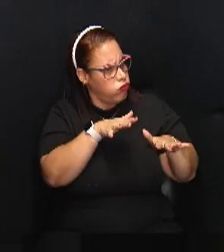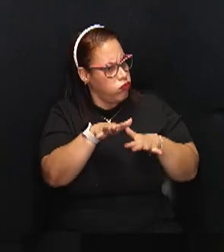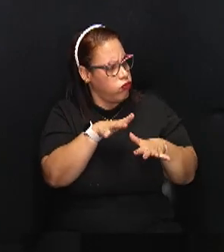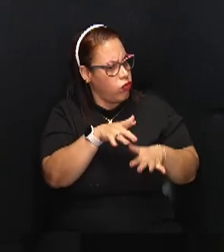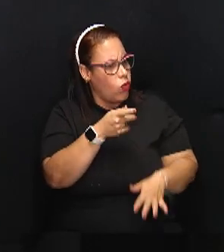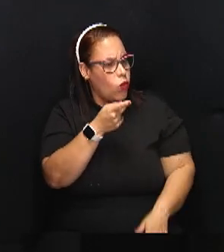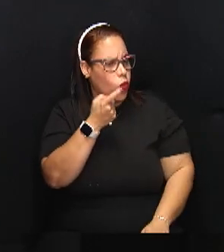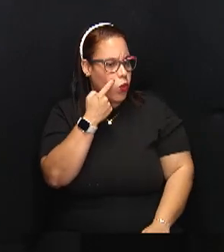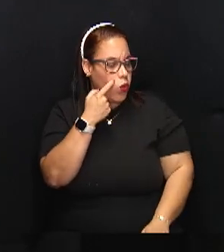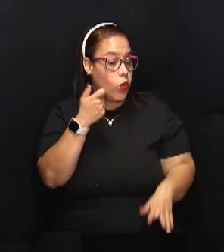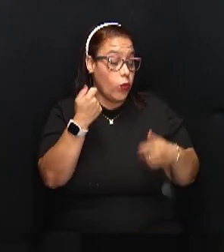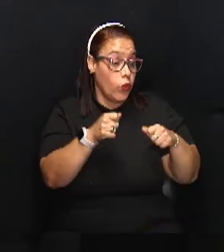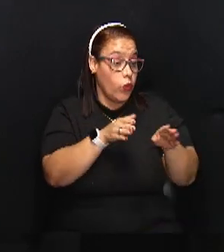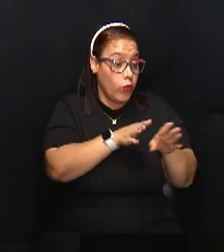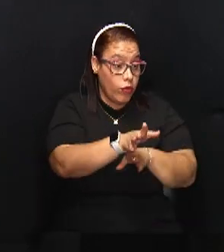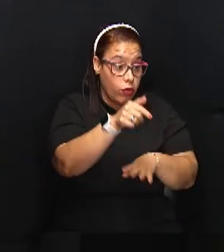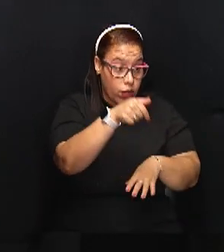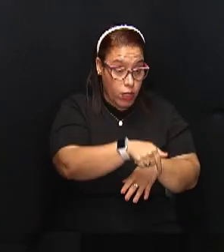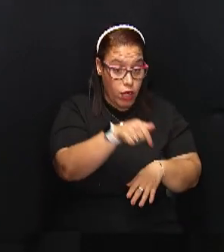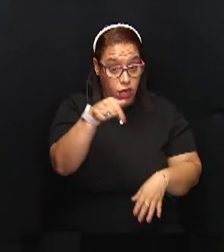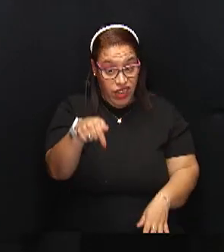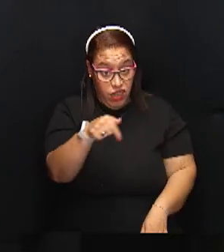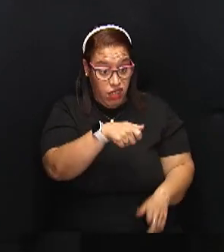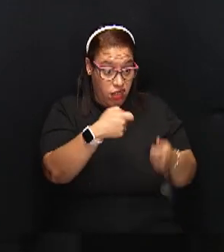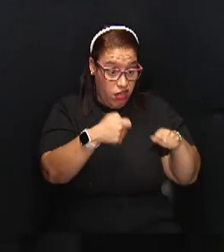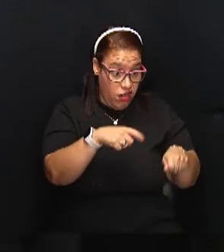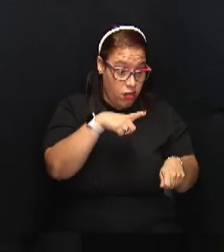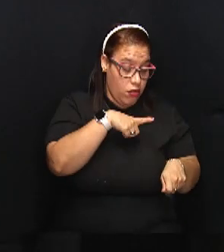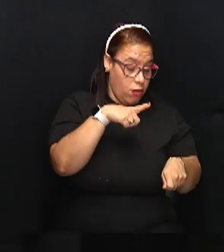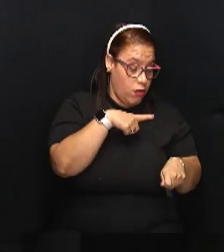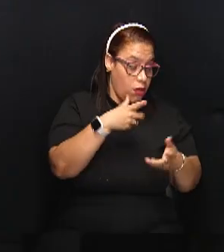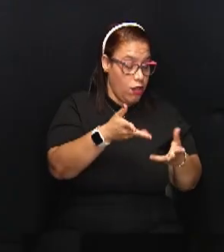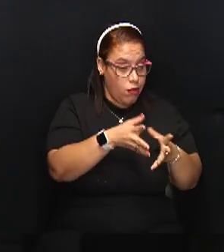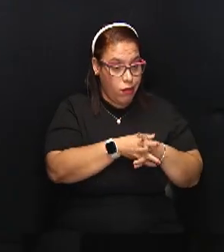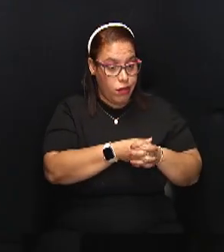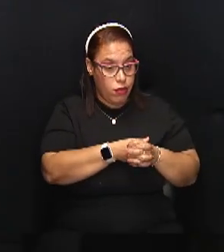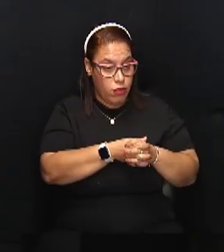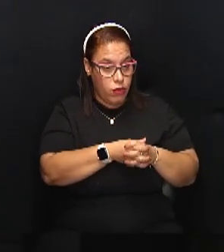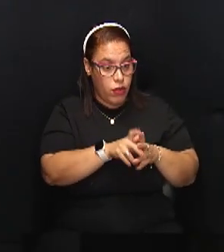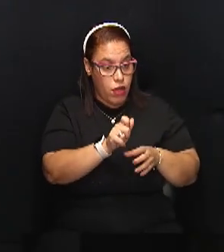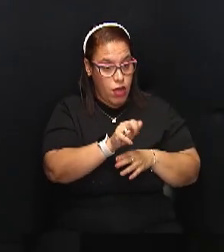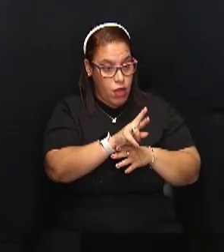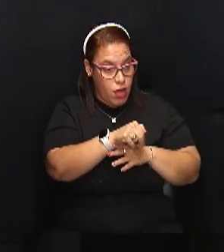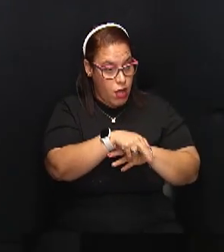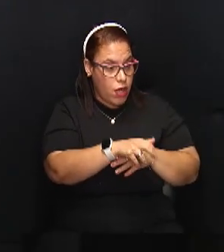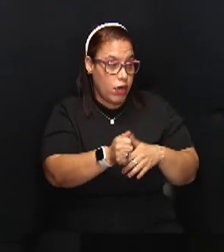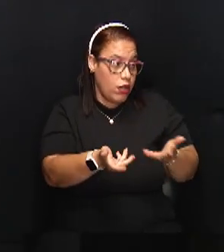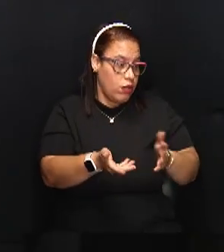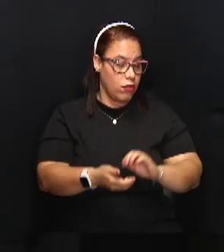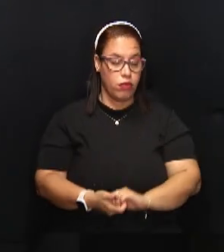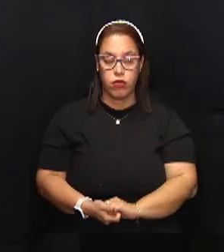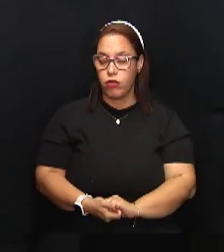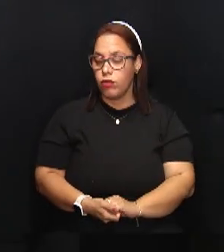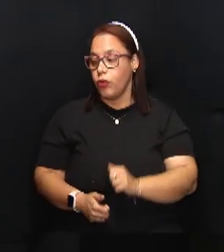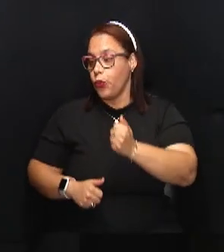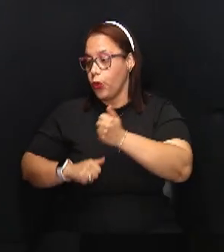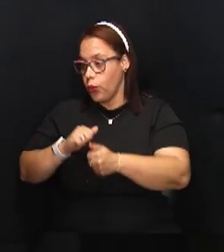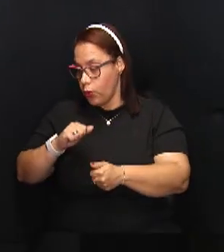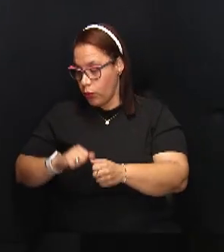você falou, olha, preciso destinar aqui a gente precisa ter arenas e tudo mais. O